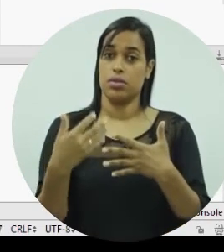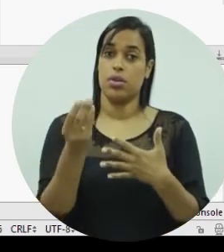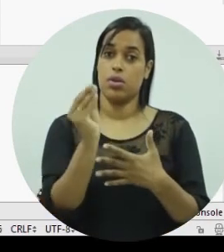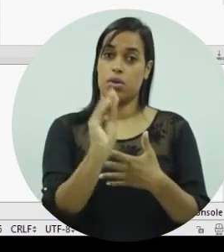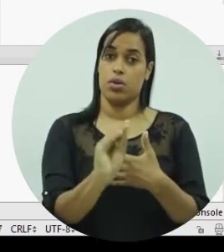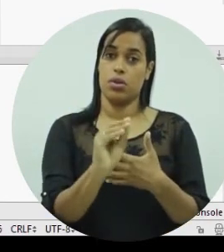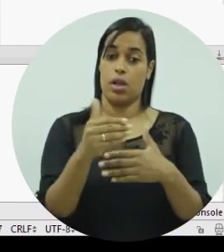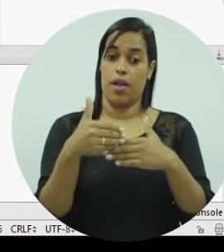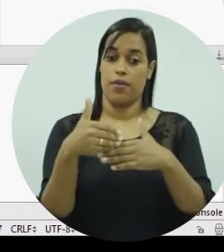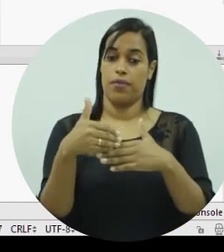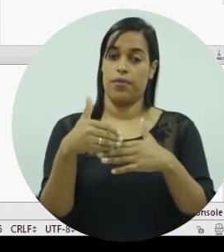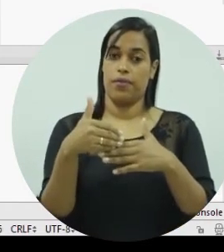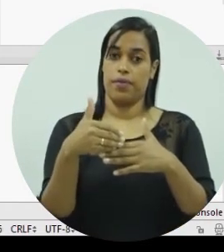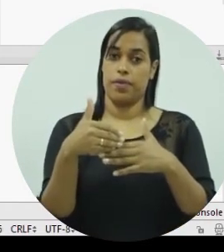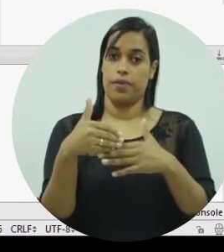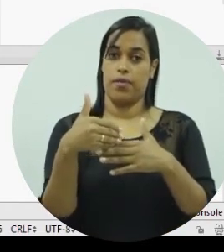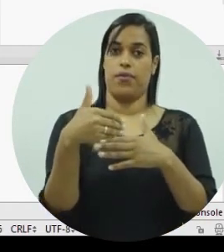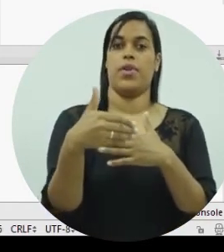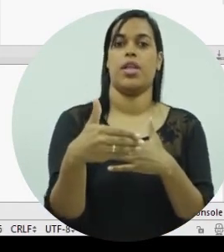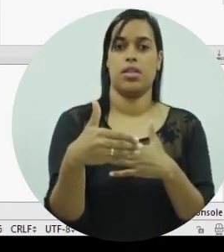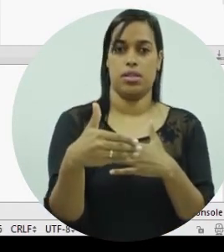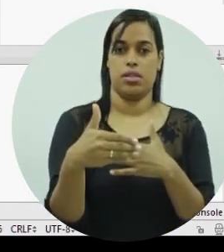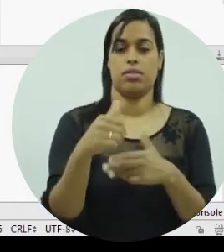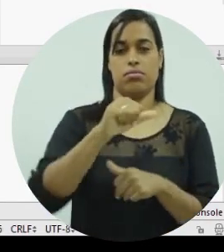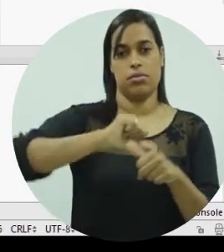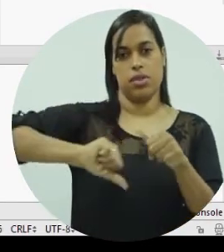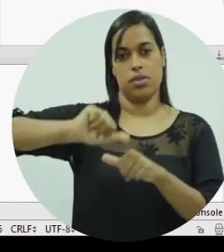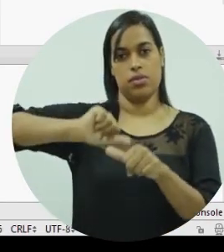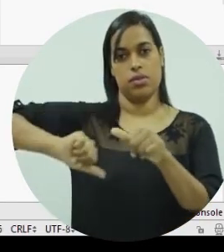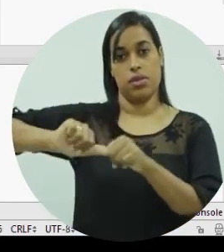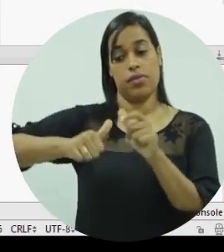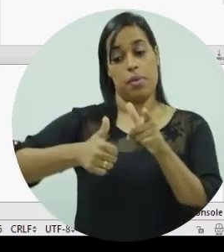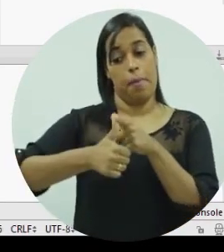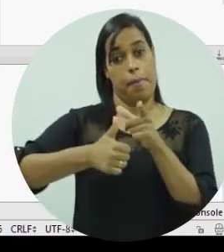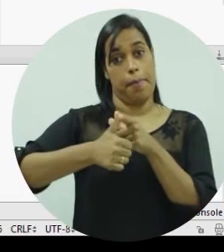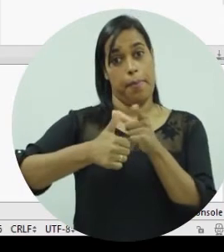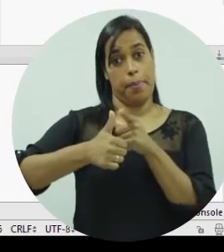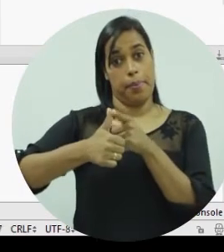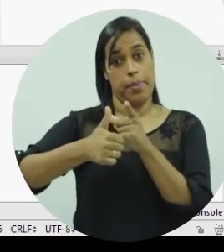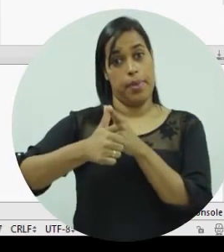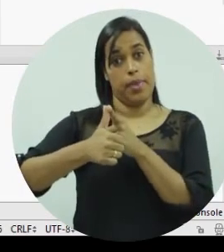à frente das variáveis. Então, primeiro